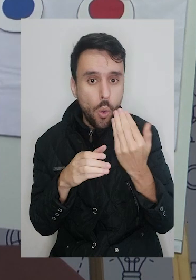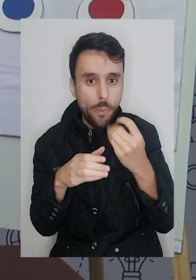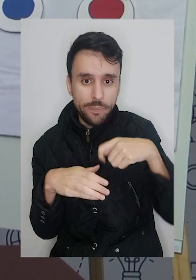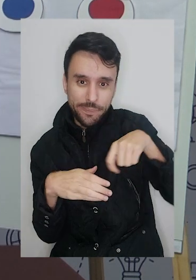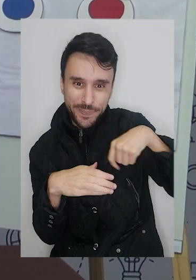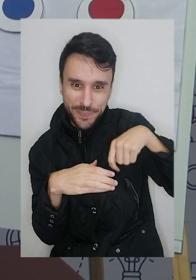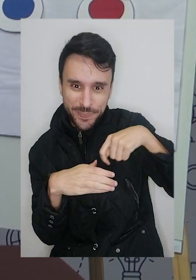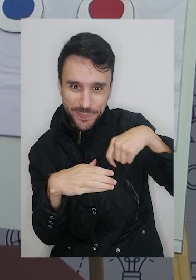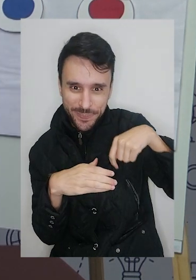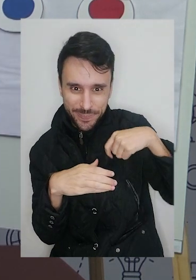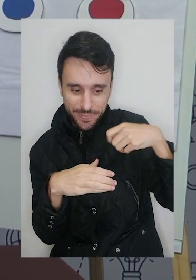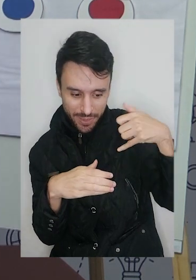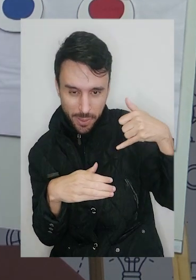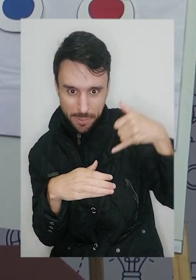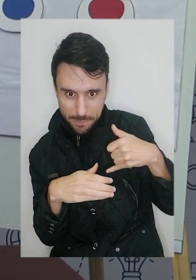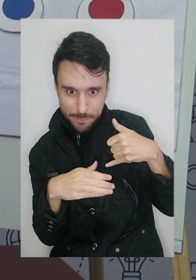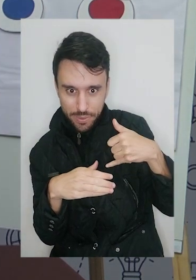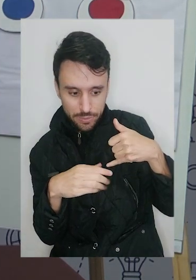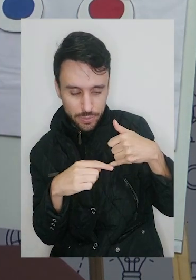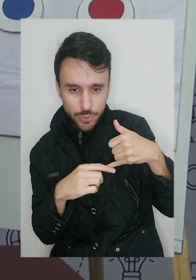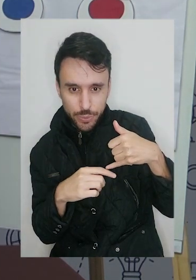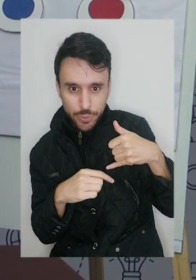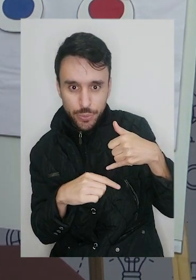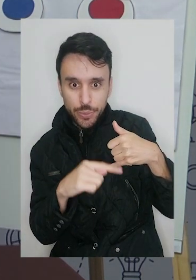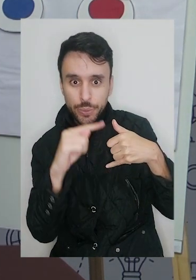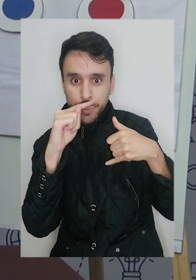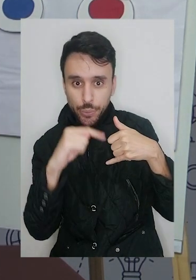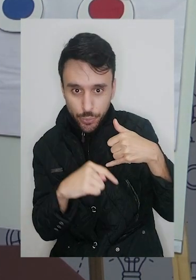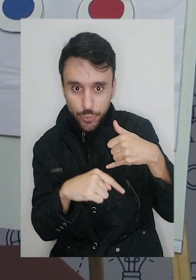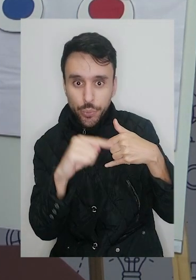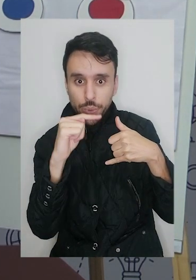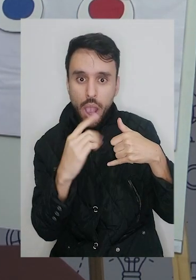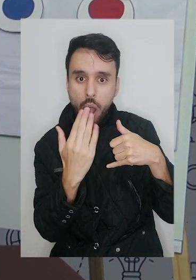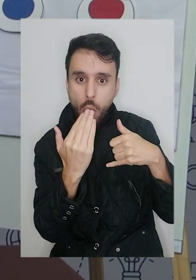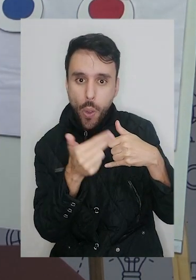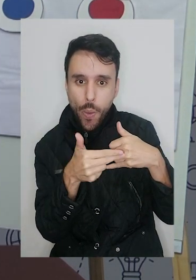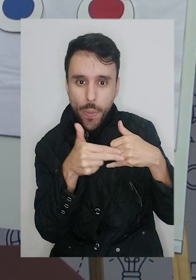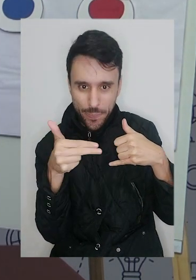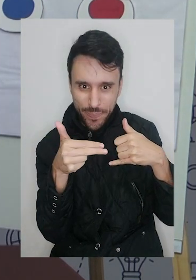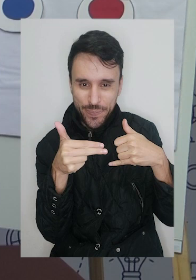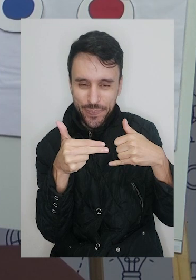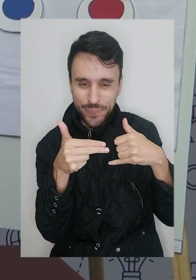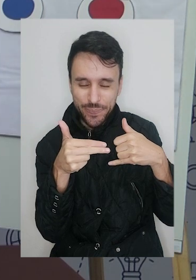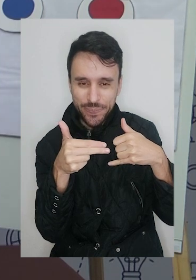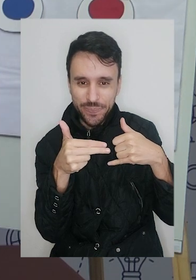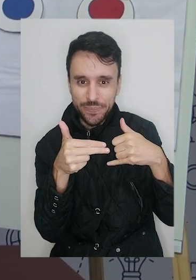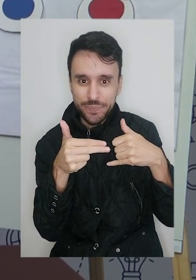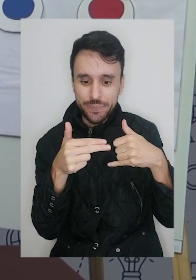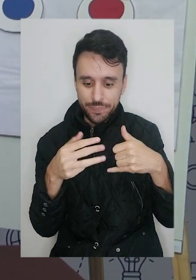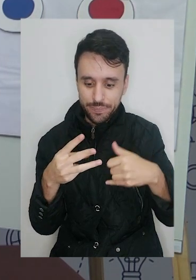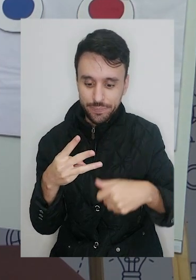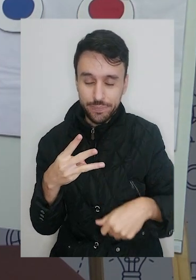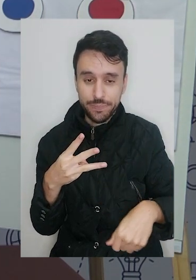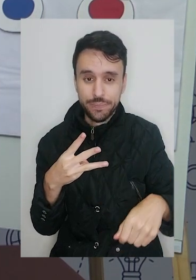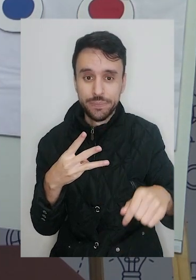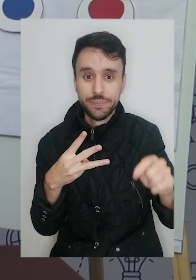culinário, para poder a gente saber a temperatura dos alimentos. Então, este é o